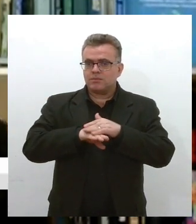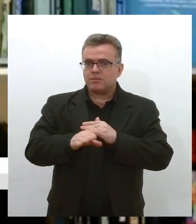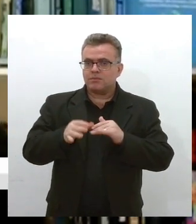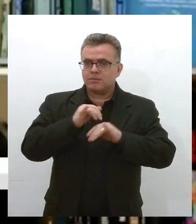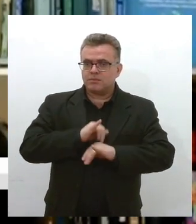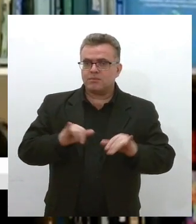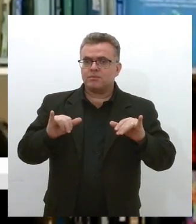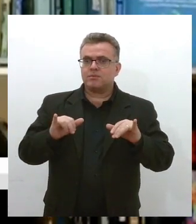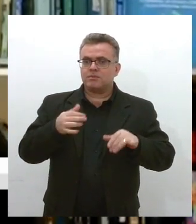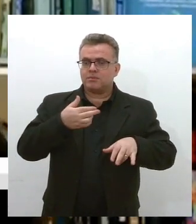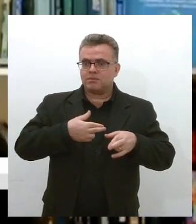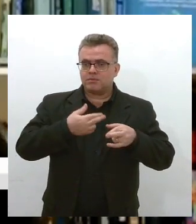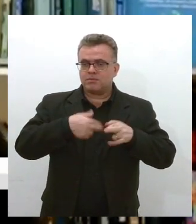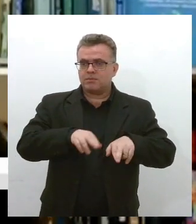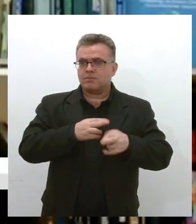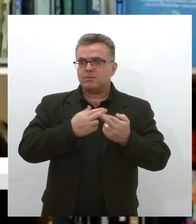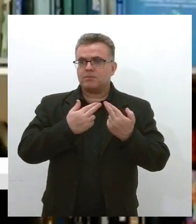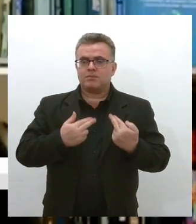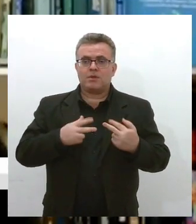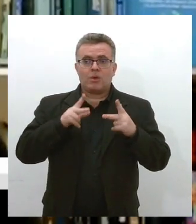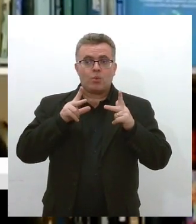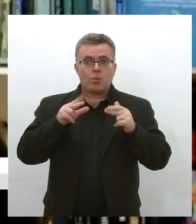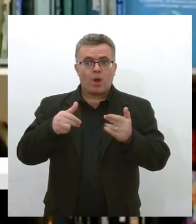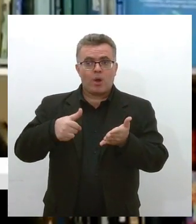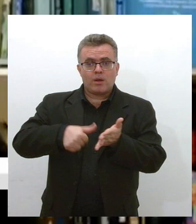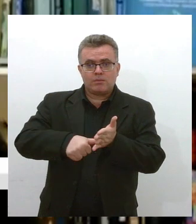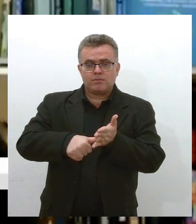impressão digital, cada pessoa tem o seu, né?